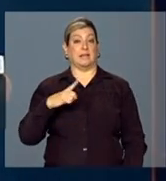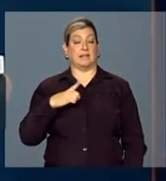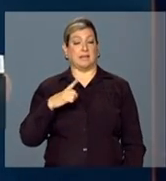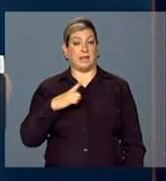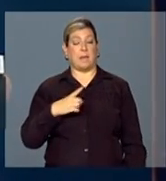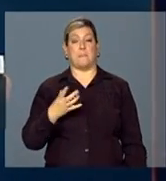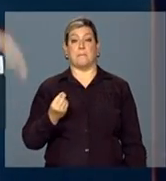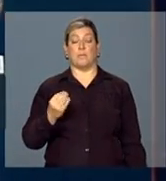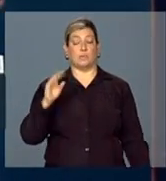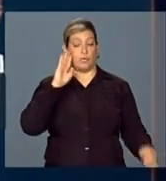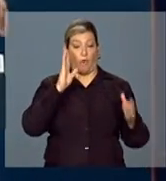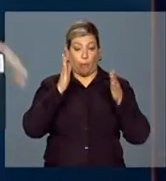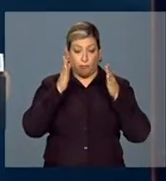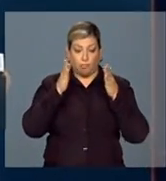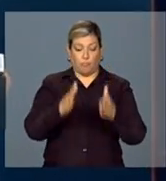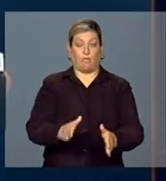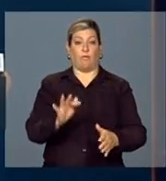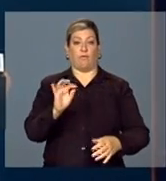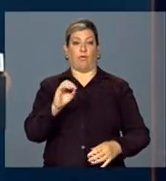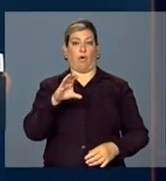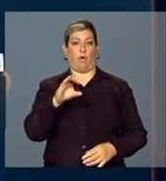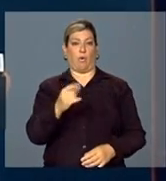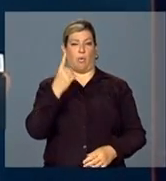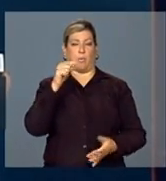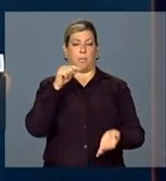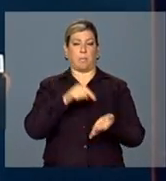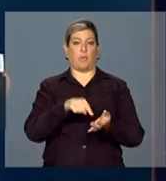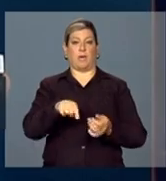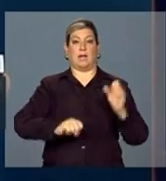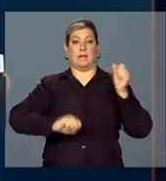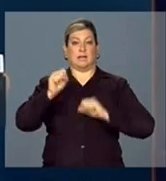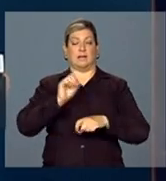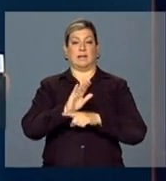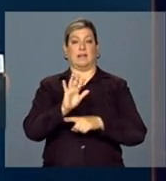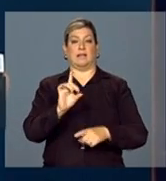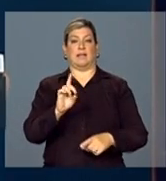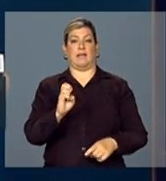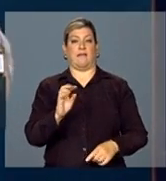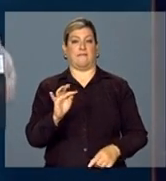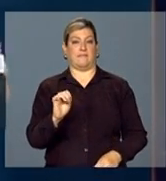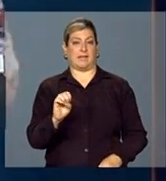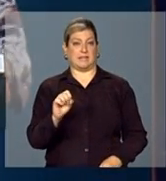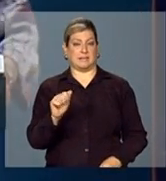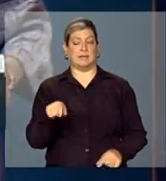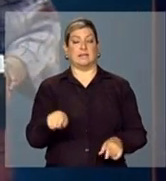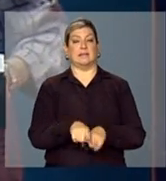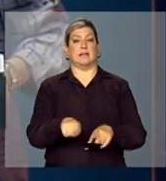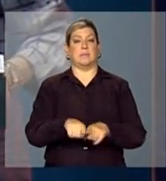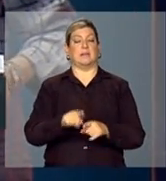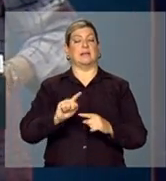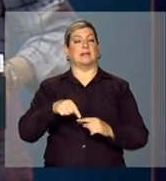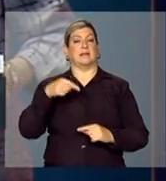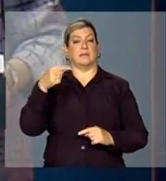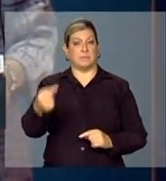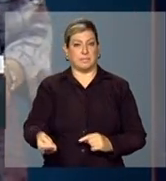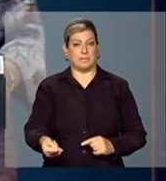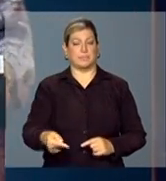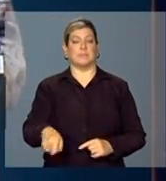muito focada e concentrada num ponto que é a indústria de defesa e, na sequência,